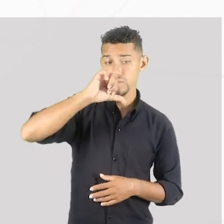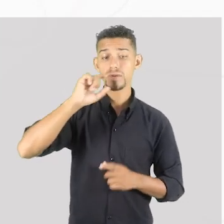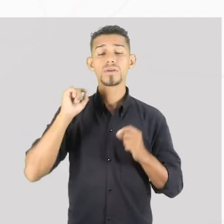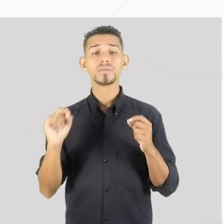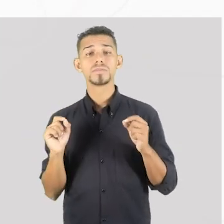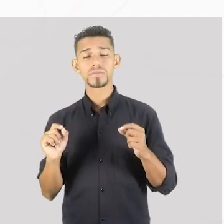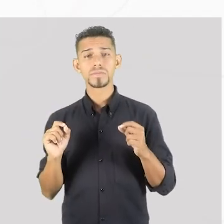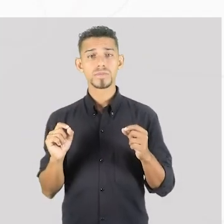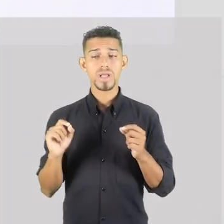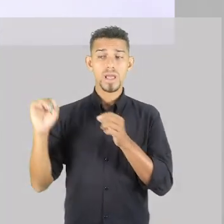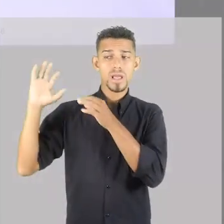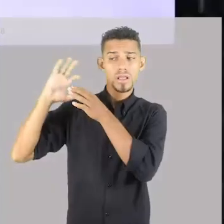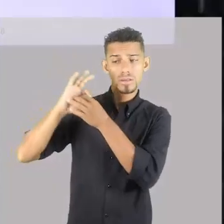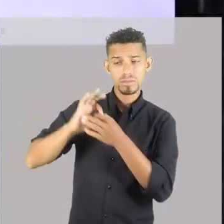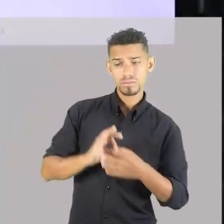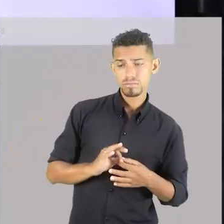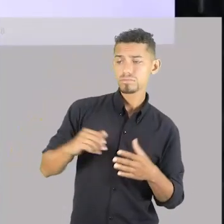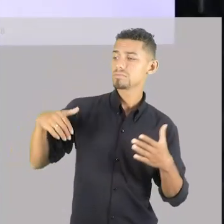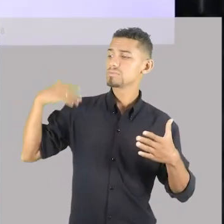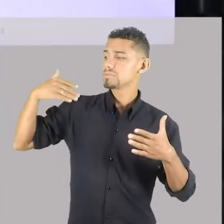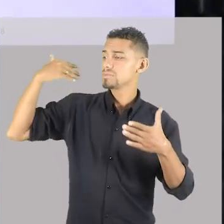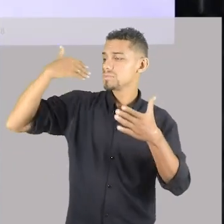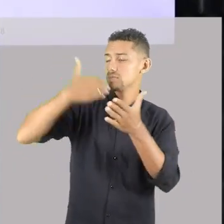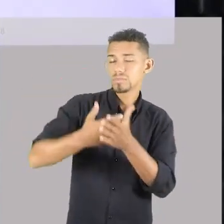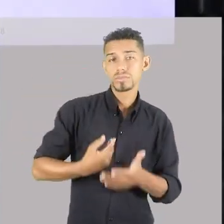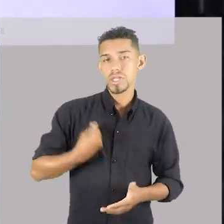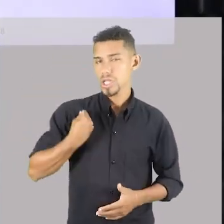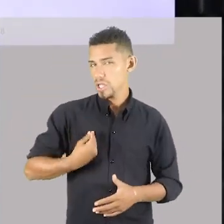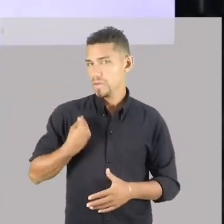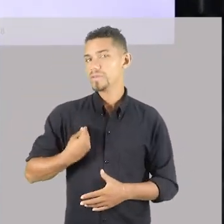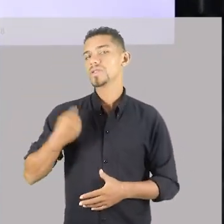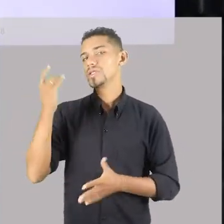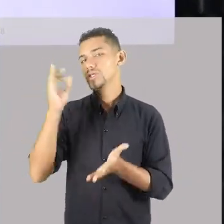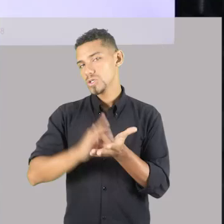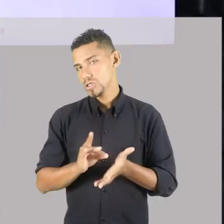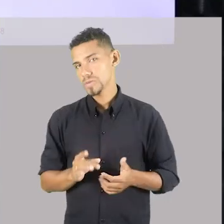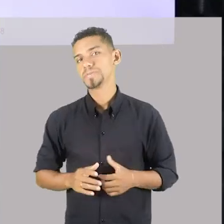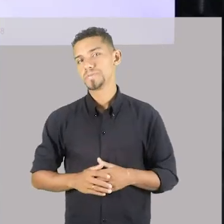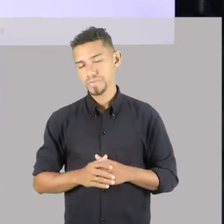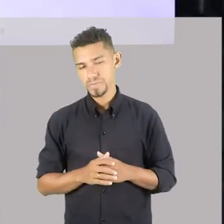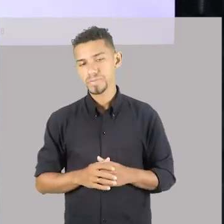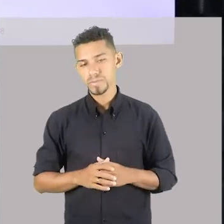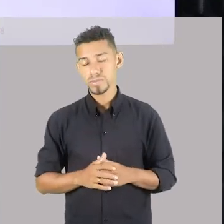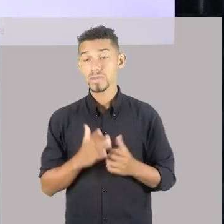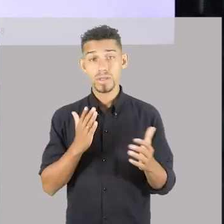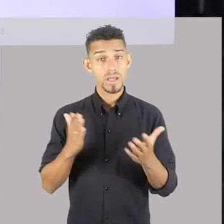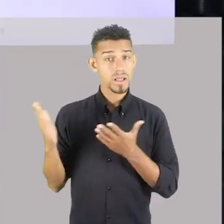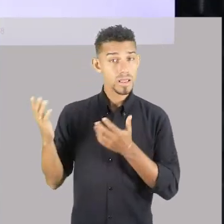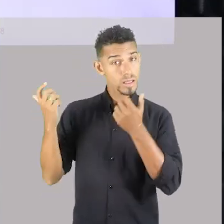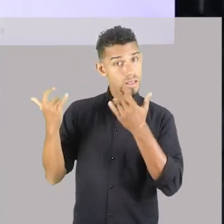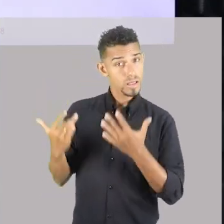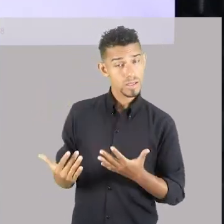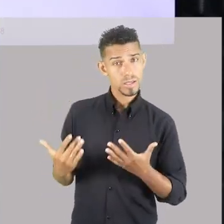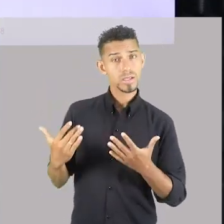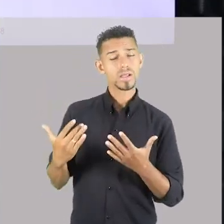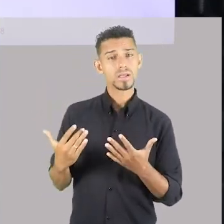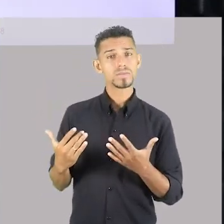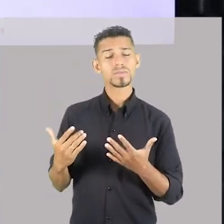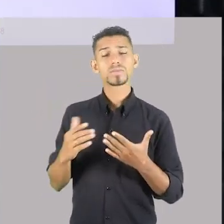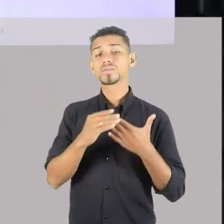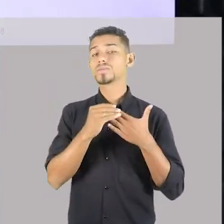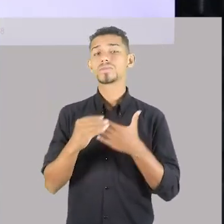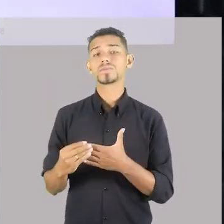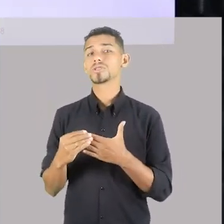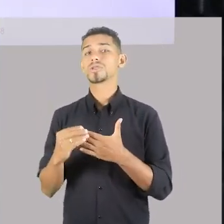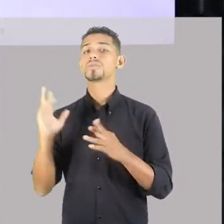eles contextualizam realidades sociais. Então, por exemplo, nesse conto de Maria Firmino, ela traz